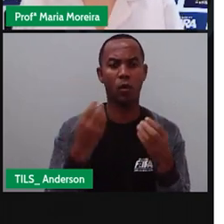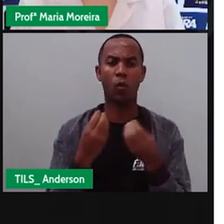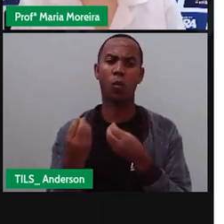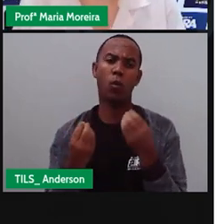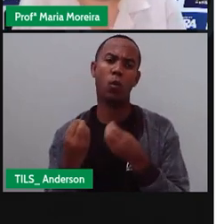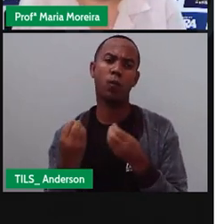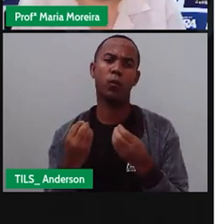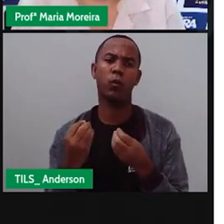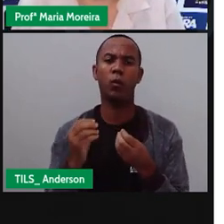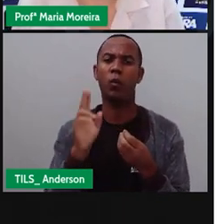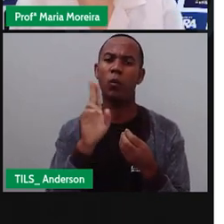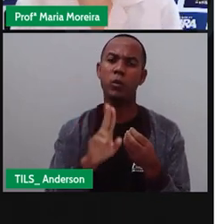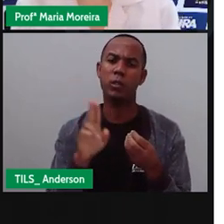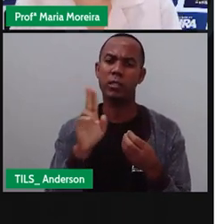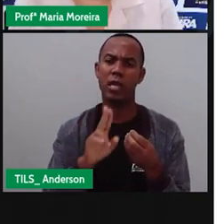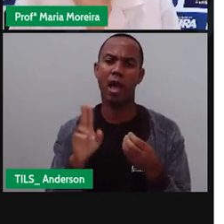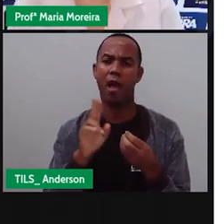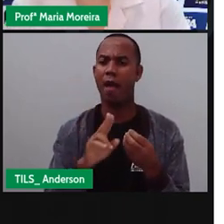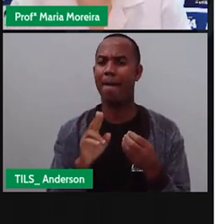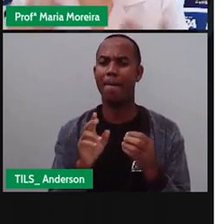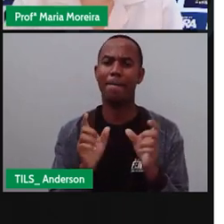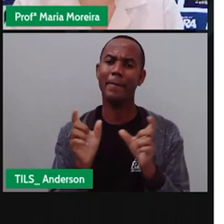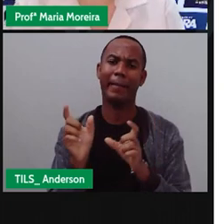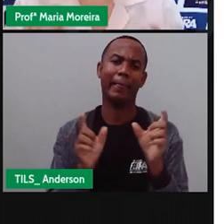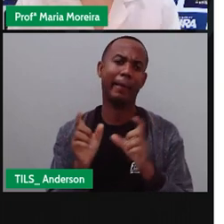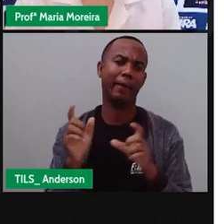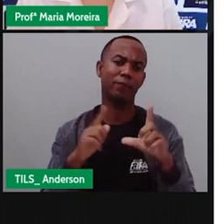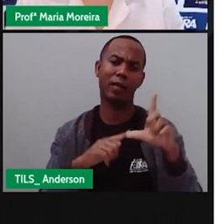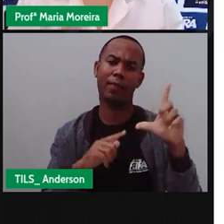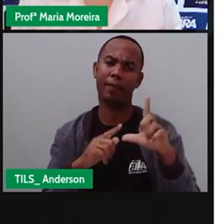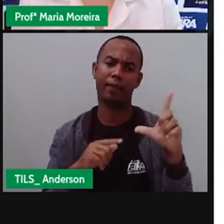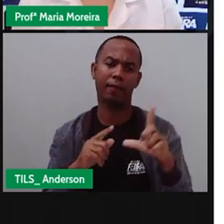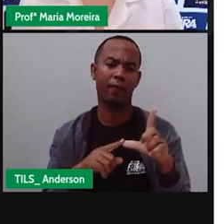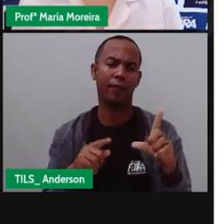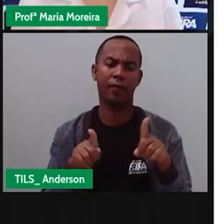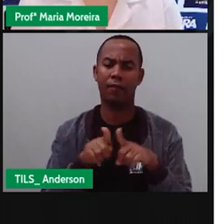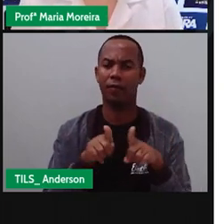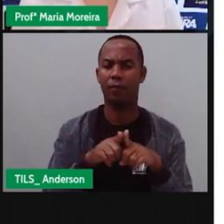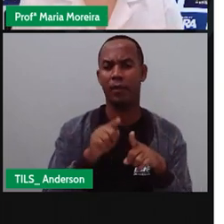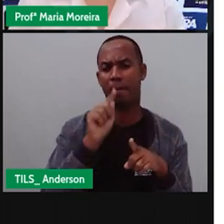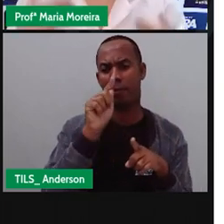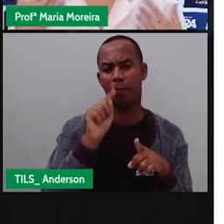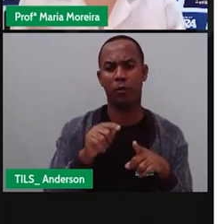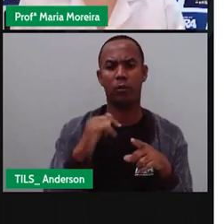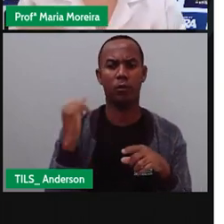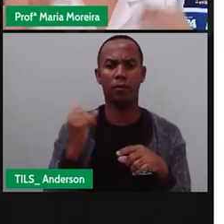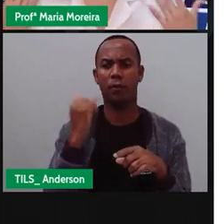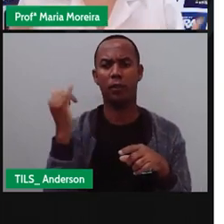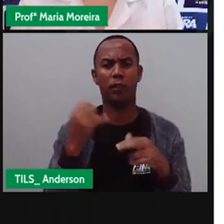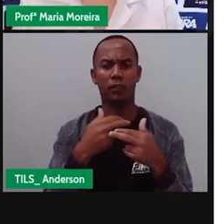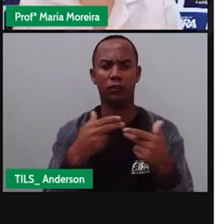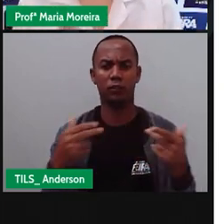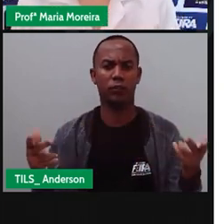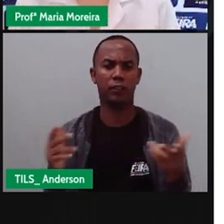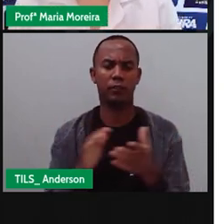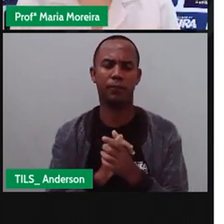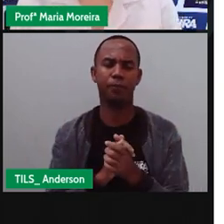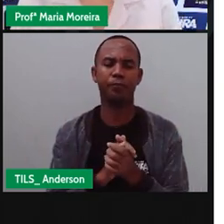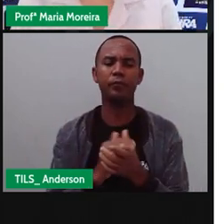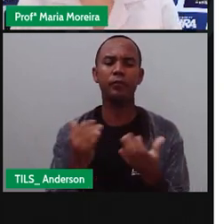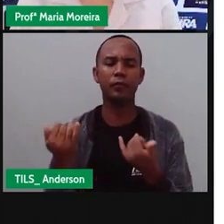as características daquele texto. E por isso, né, que a gente está sempre aqui trazendo para vocês o quê? Várias e